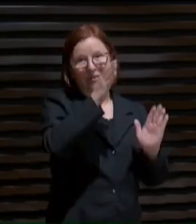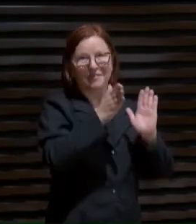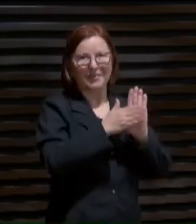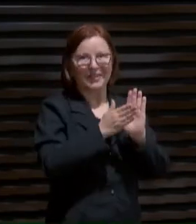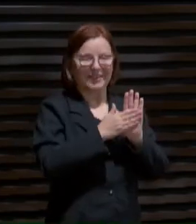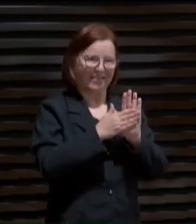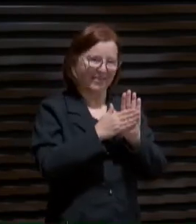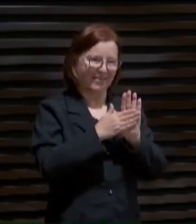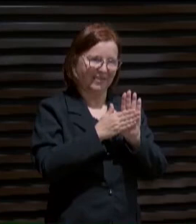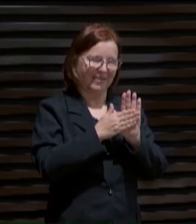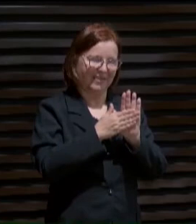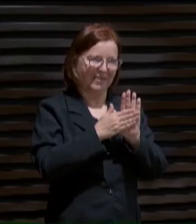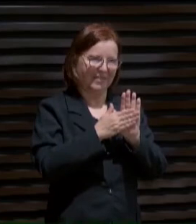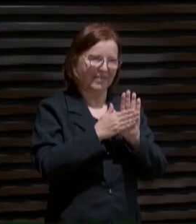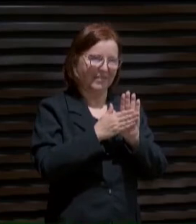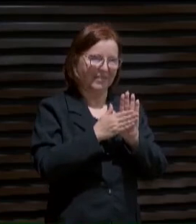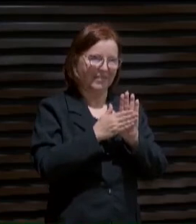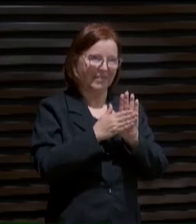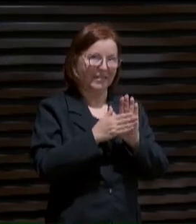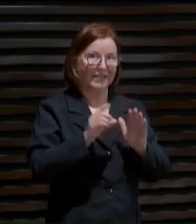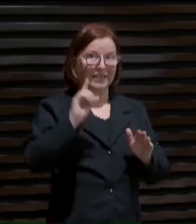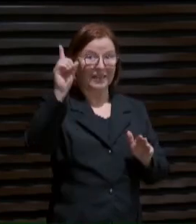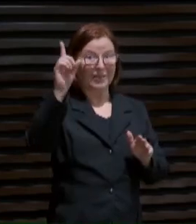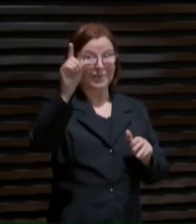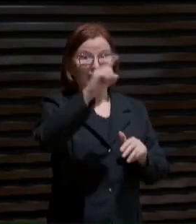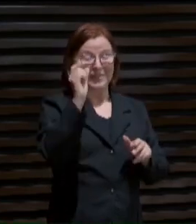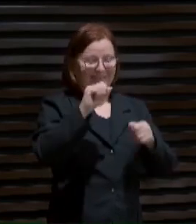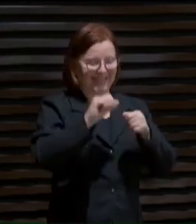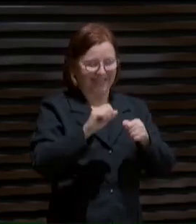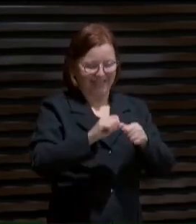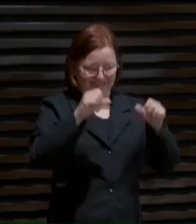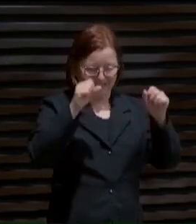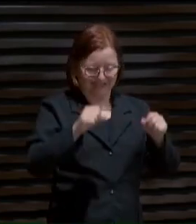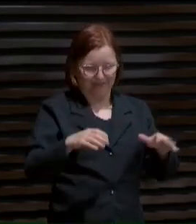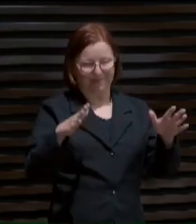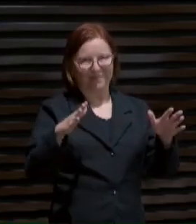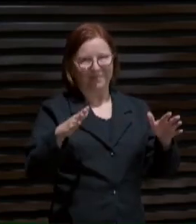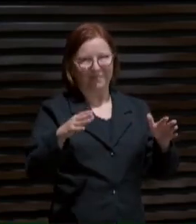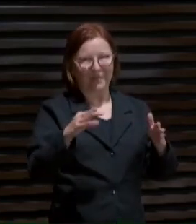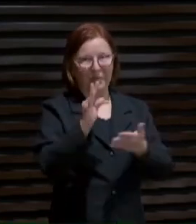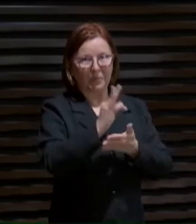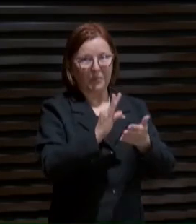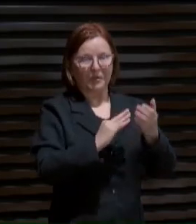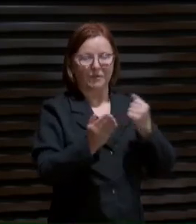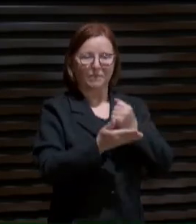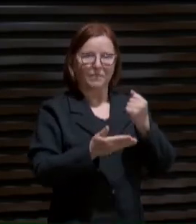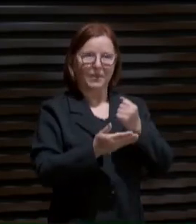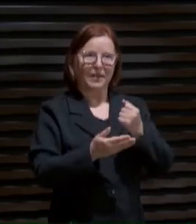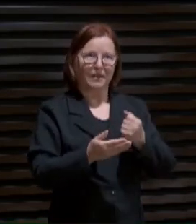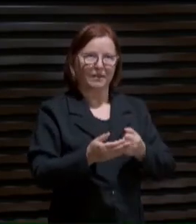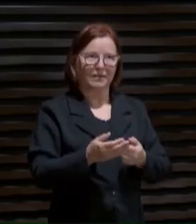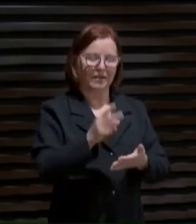propósito com o qual ele nos criou no texto-base Lemos também é expressão